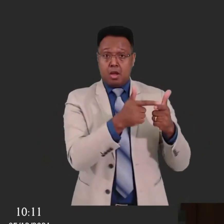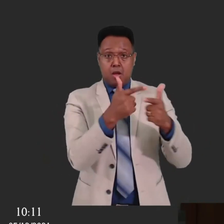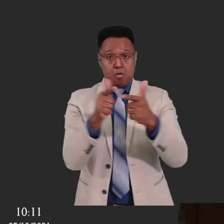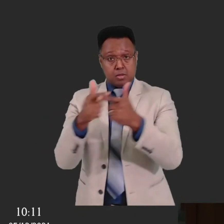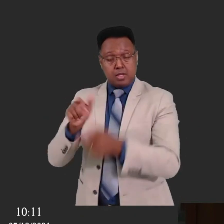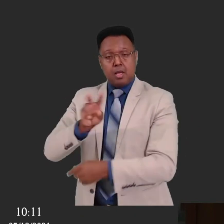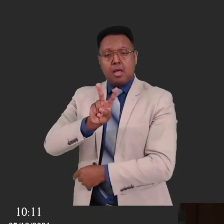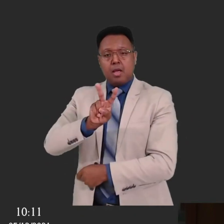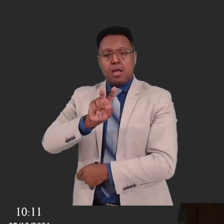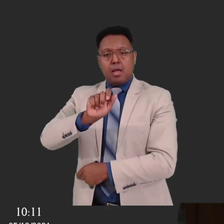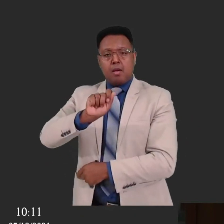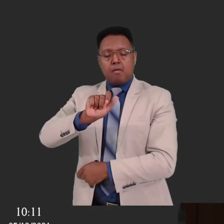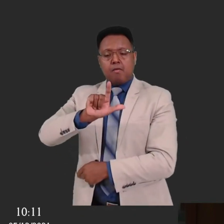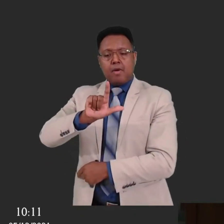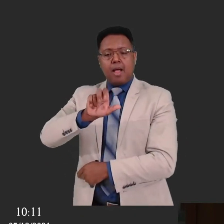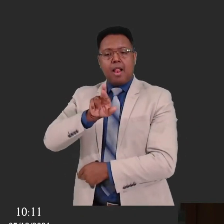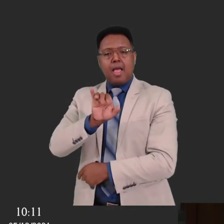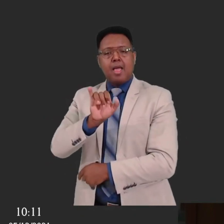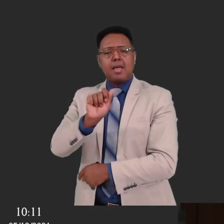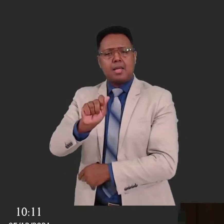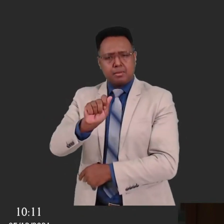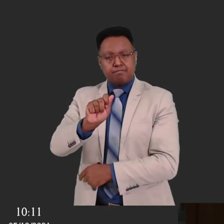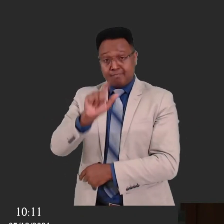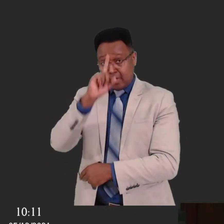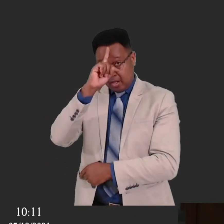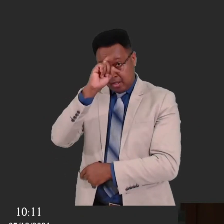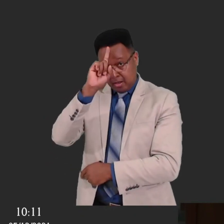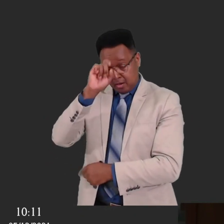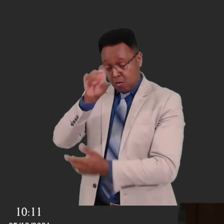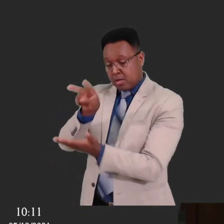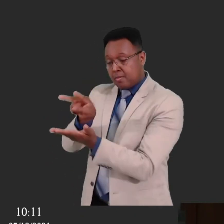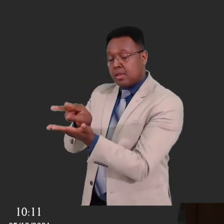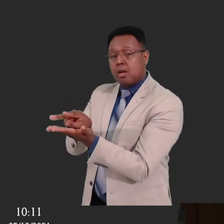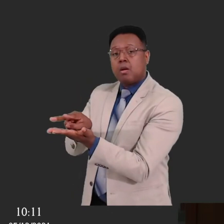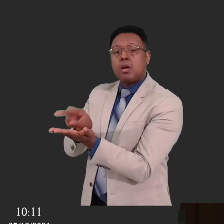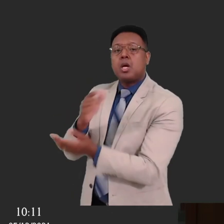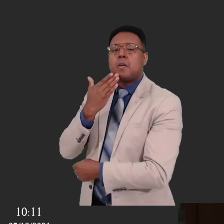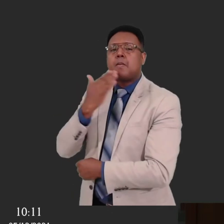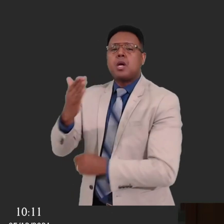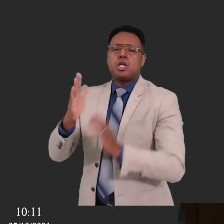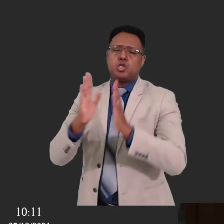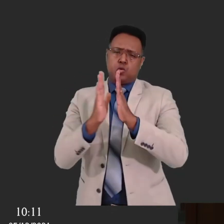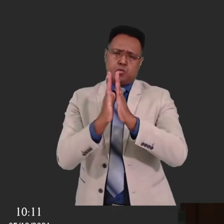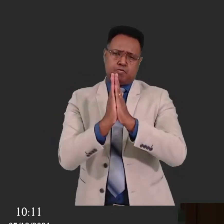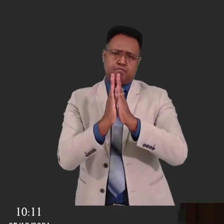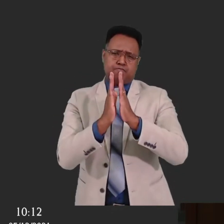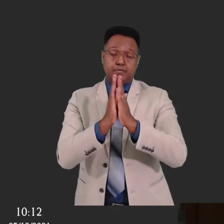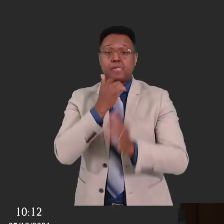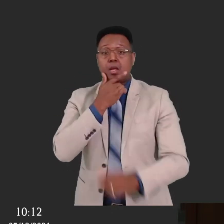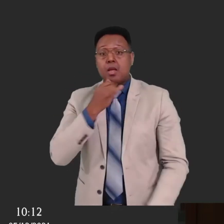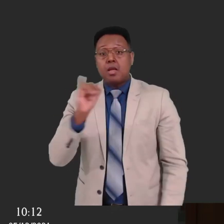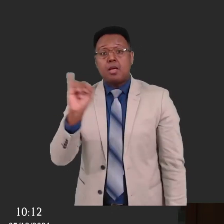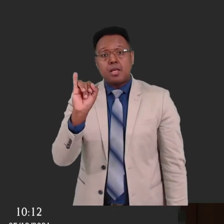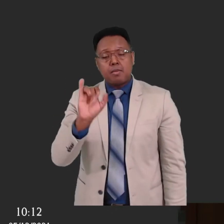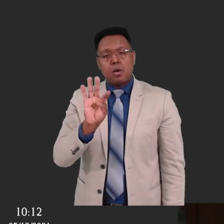Gomes, de Terra Preta, em Mariporã, está internada, pede oração. O irmão Tiago José de Oliveira,